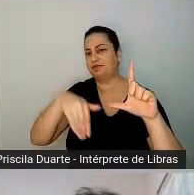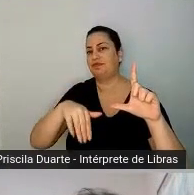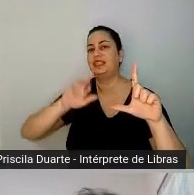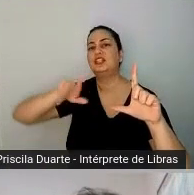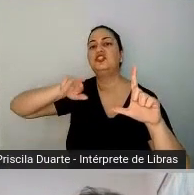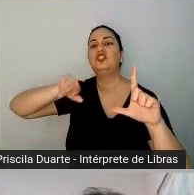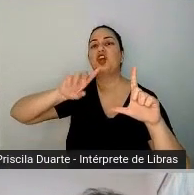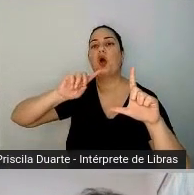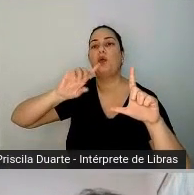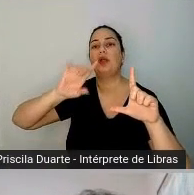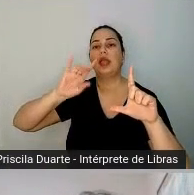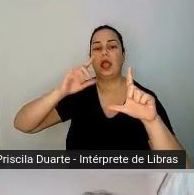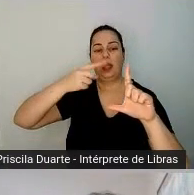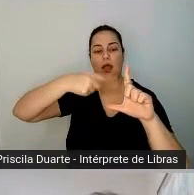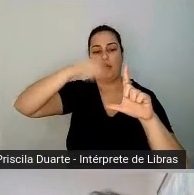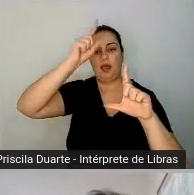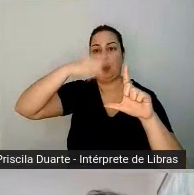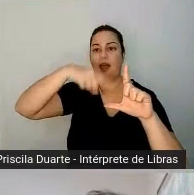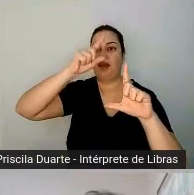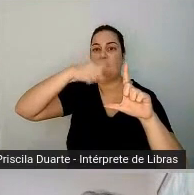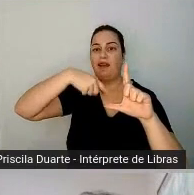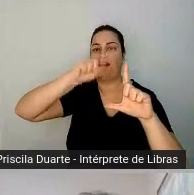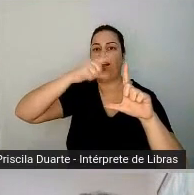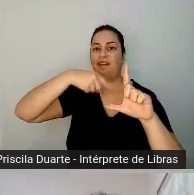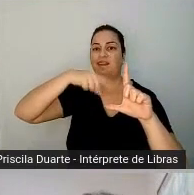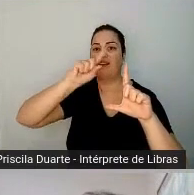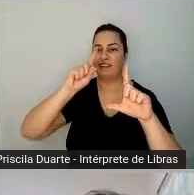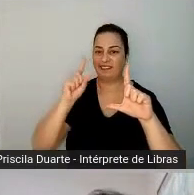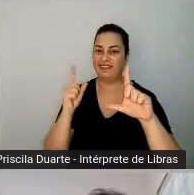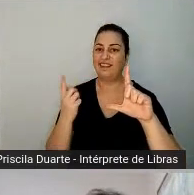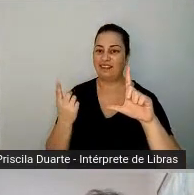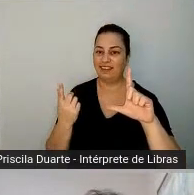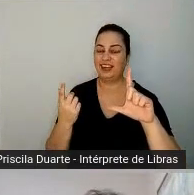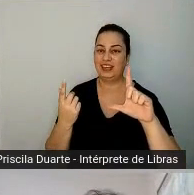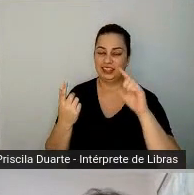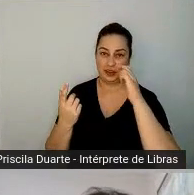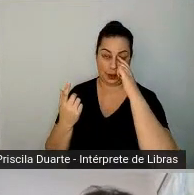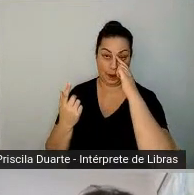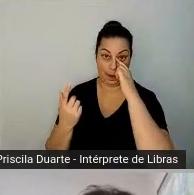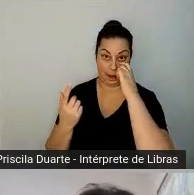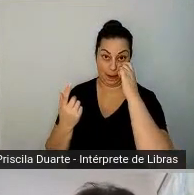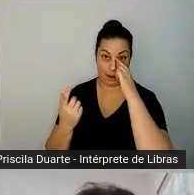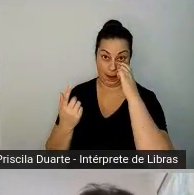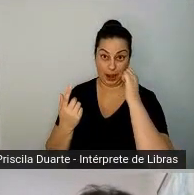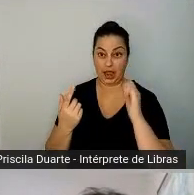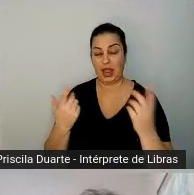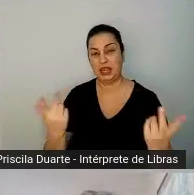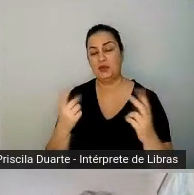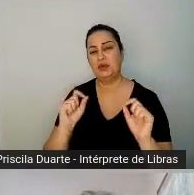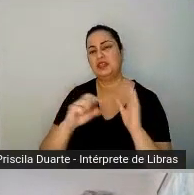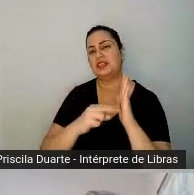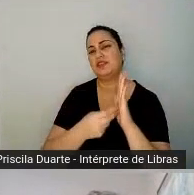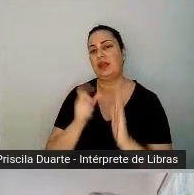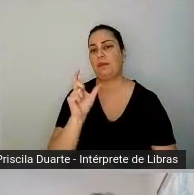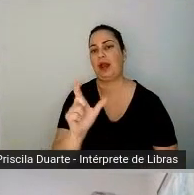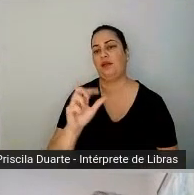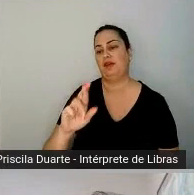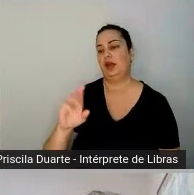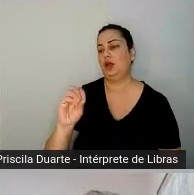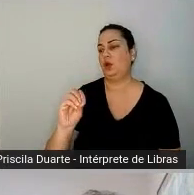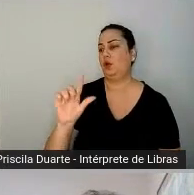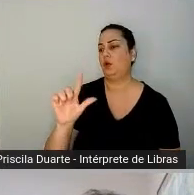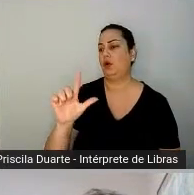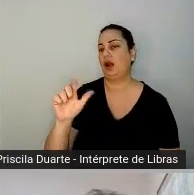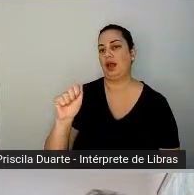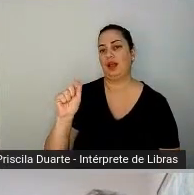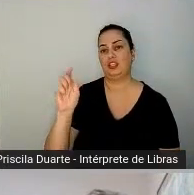O que é rolagem, né? É importante discutir o que significa rolagem, né? Na visão deles,